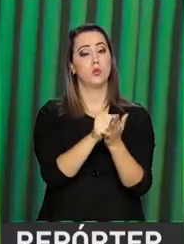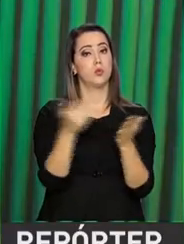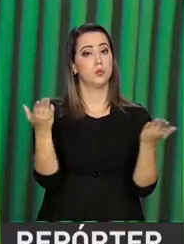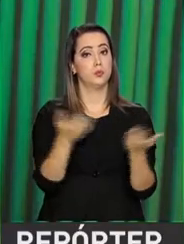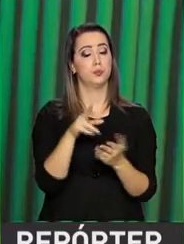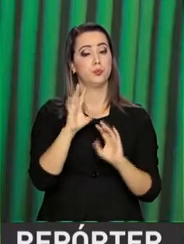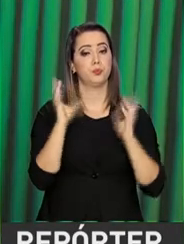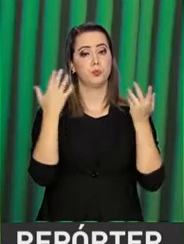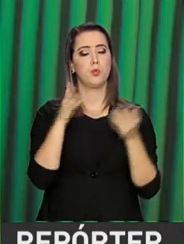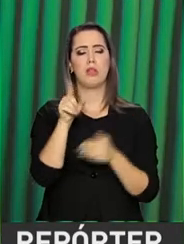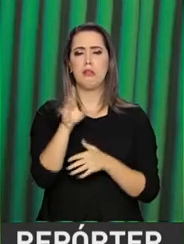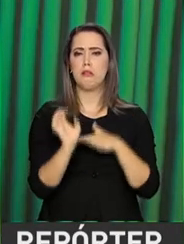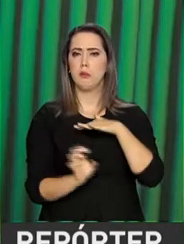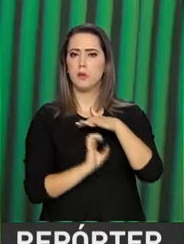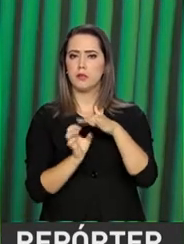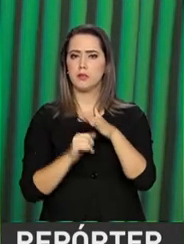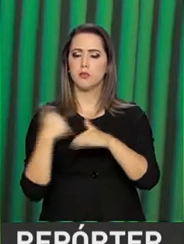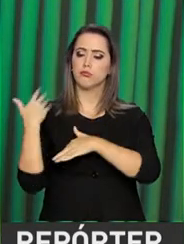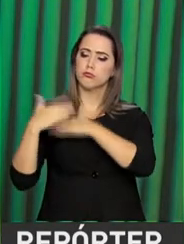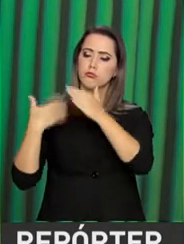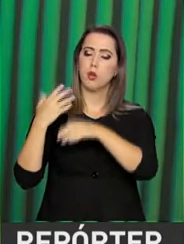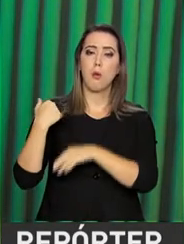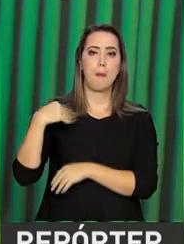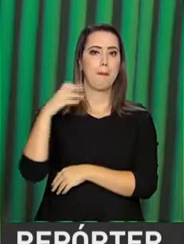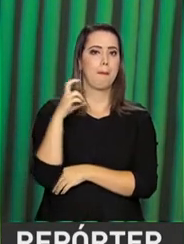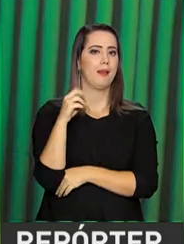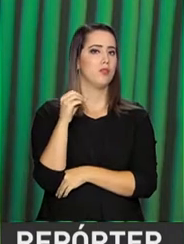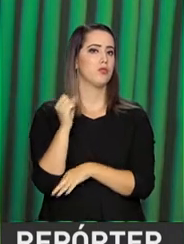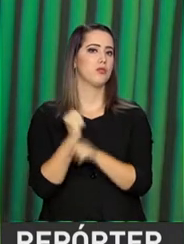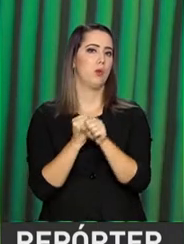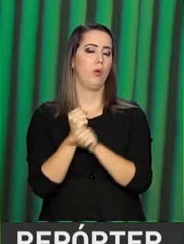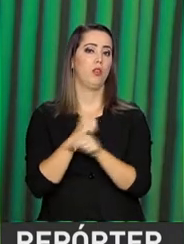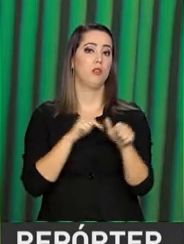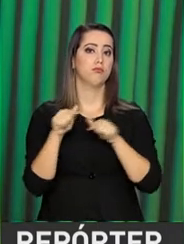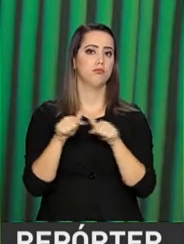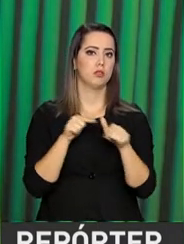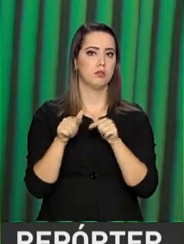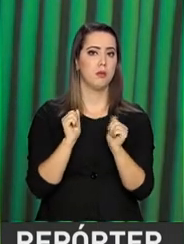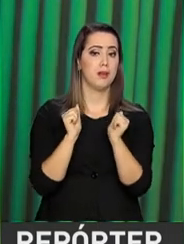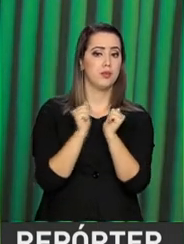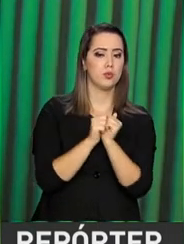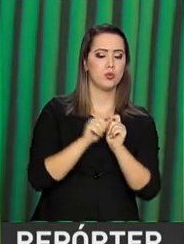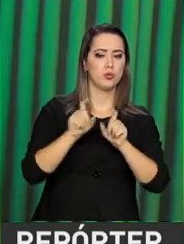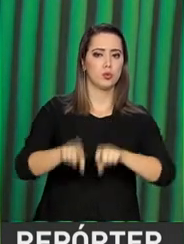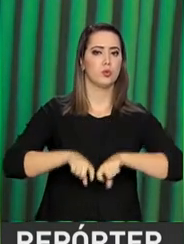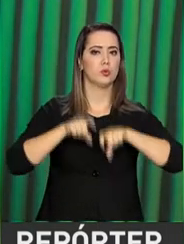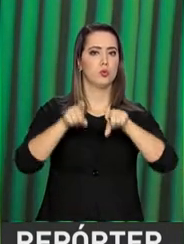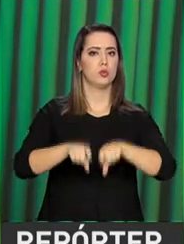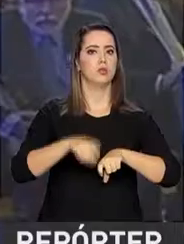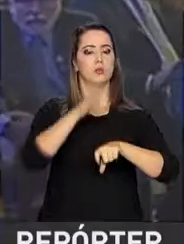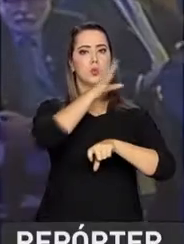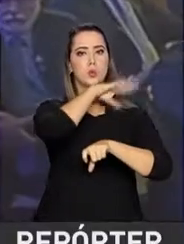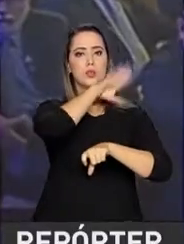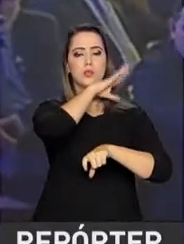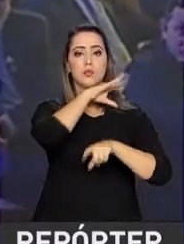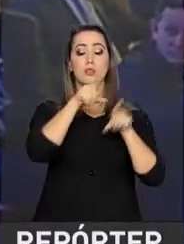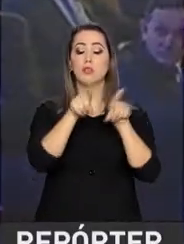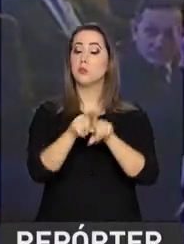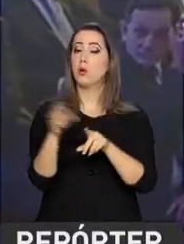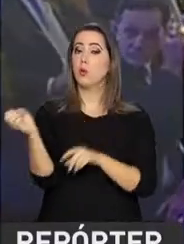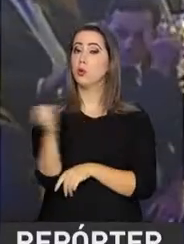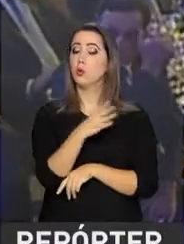empresário com uma trajetória profissional de mais de 50 anos ligada à atividade da pecuária o novo